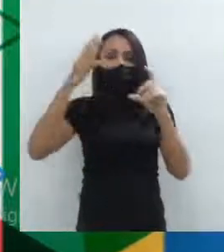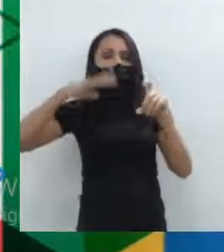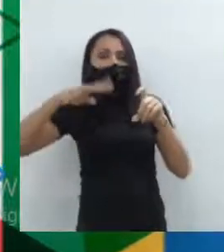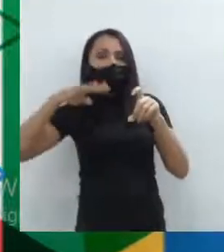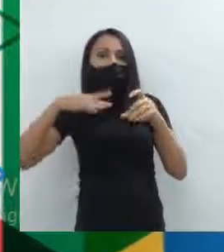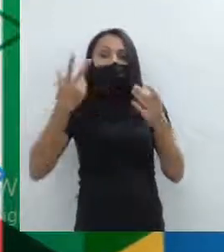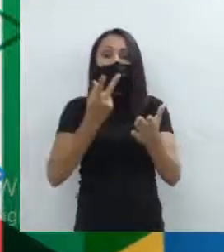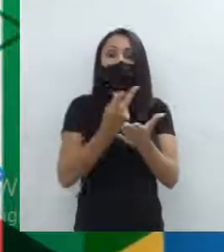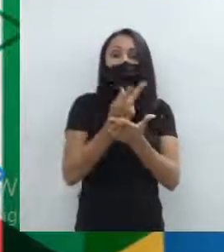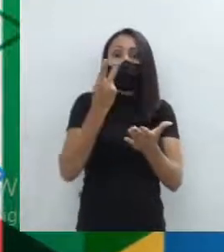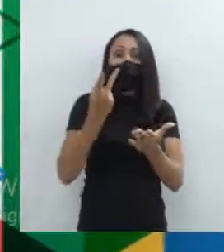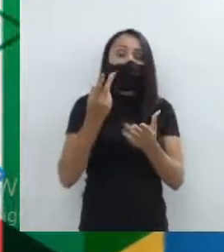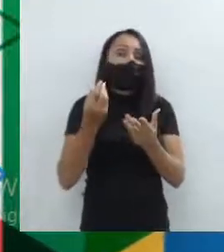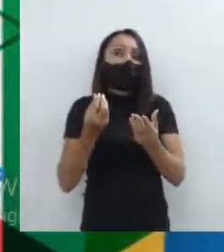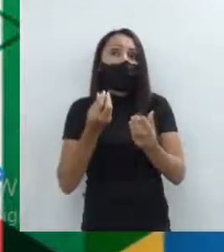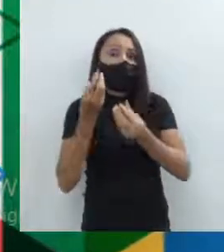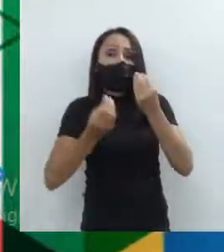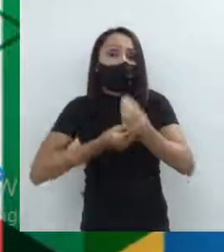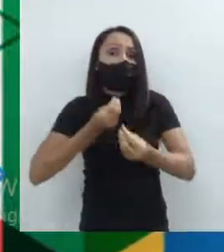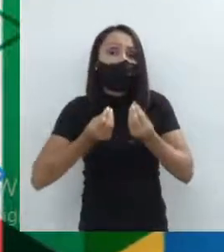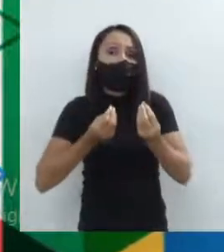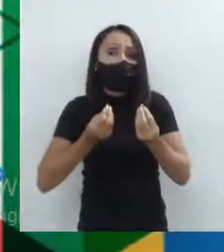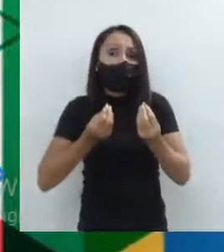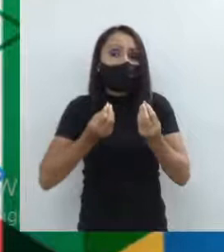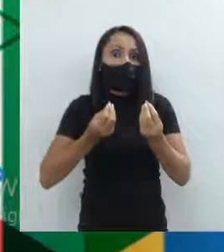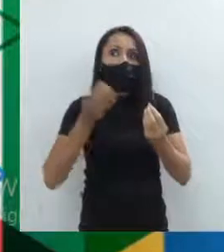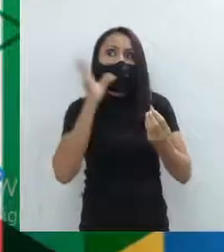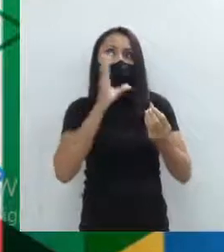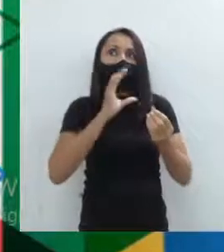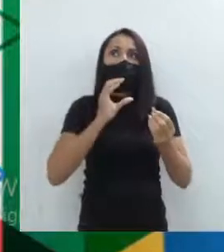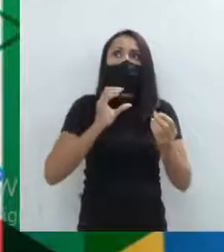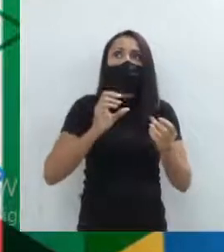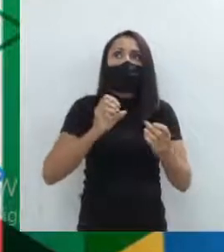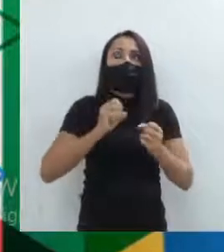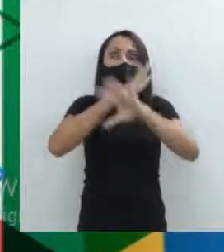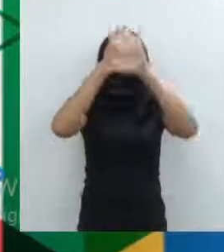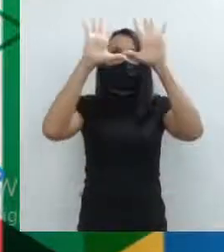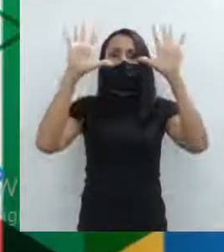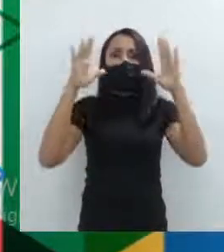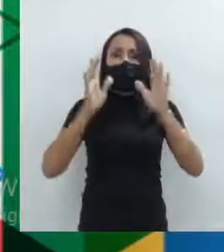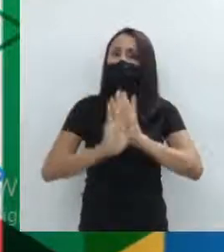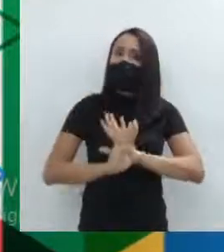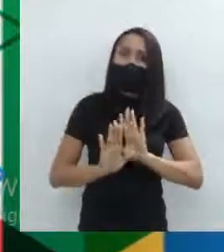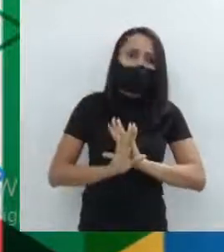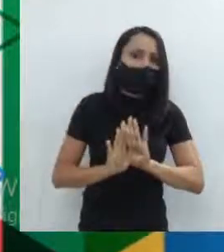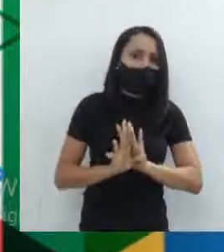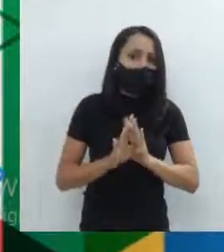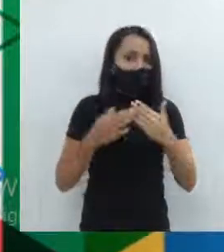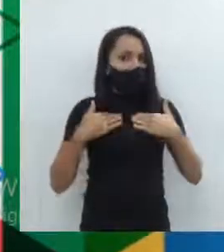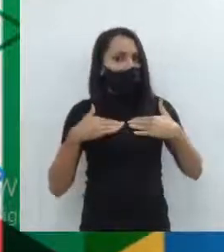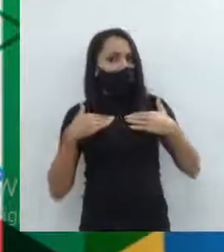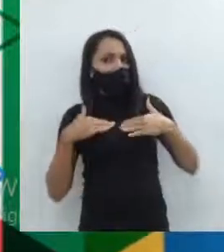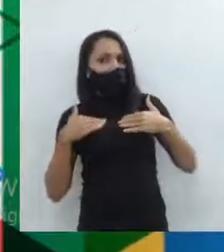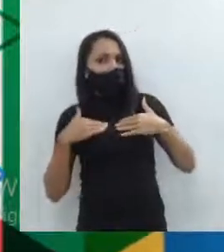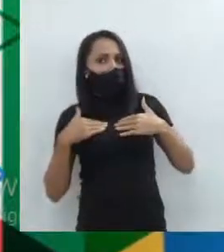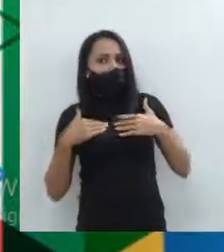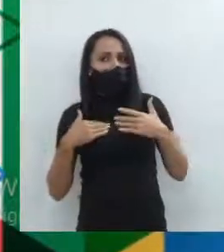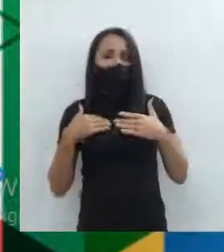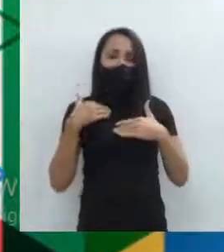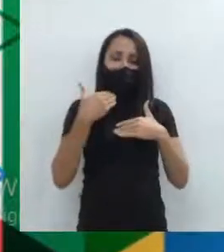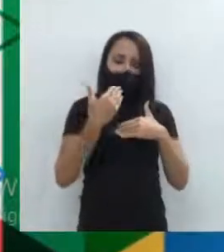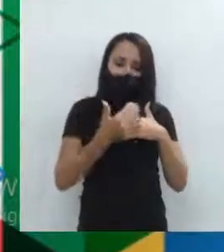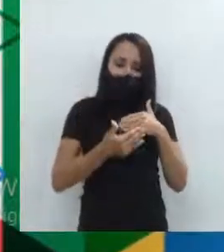aconteceu de uma forma assim, pá, rápida. Não é bem por aí não. Calma. Isso foi feito de uma